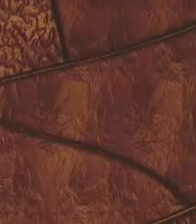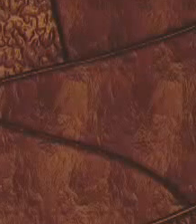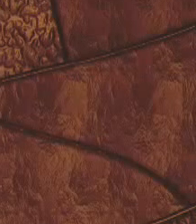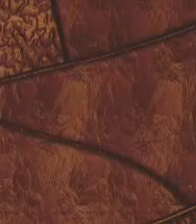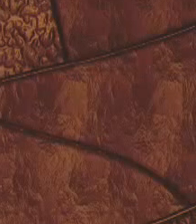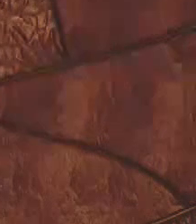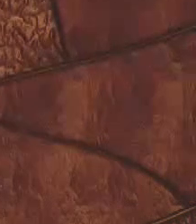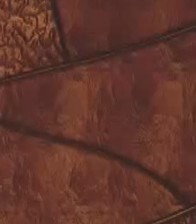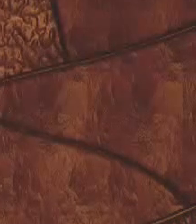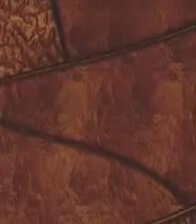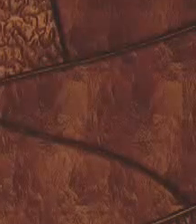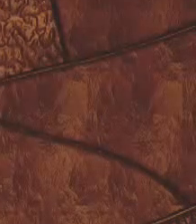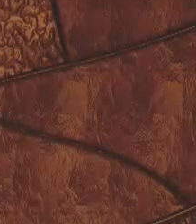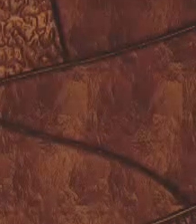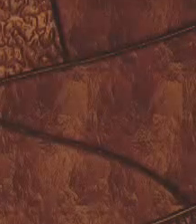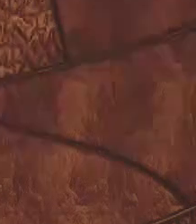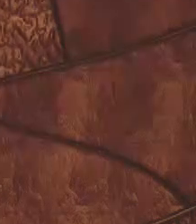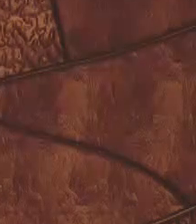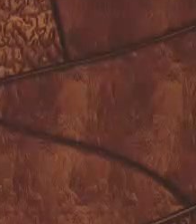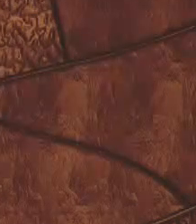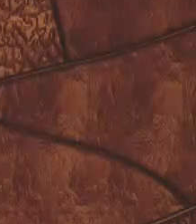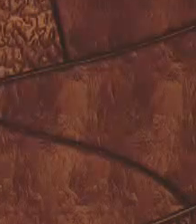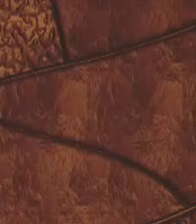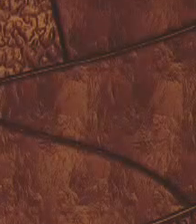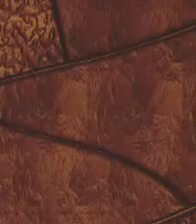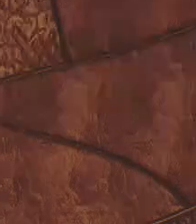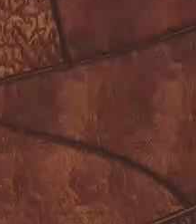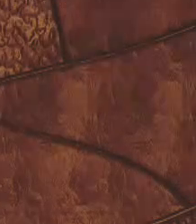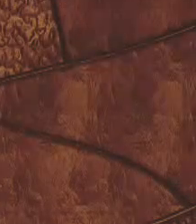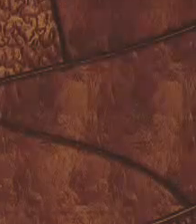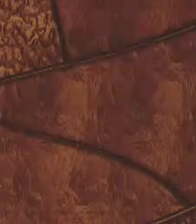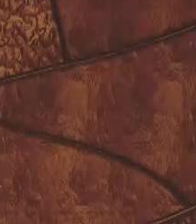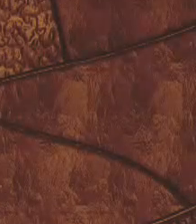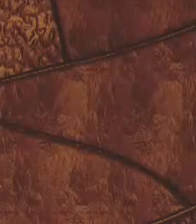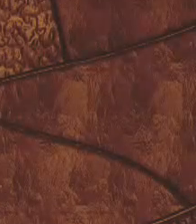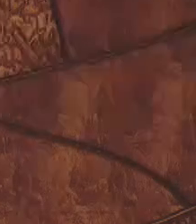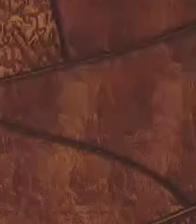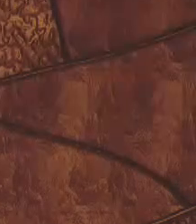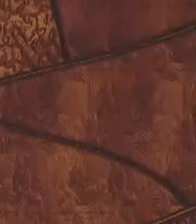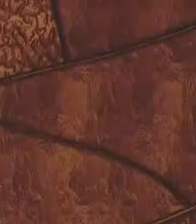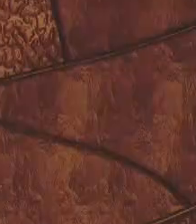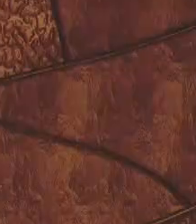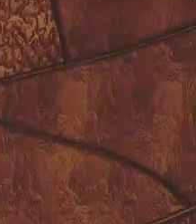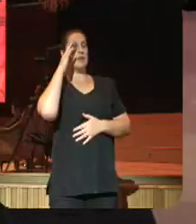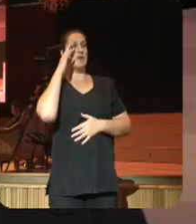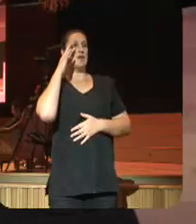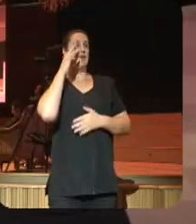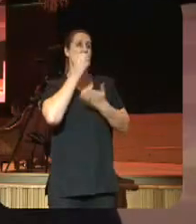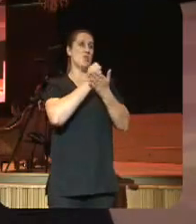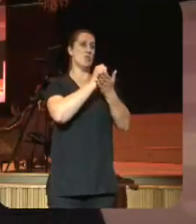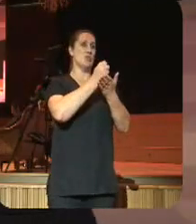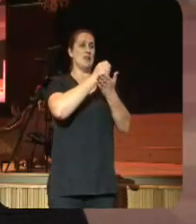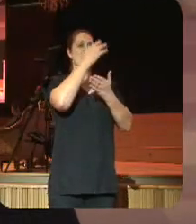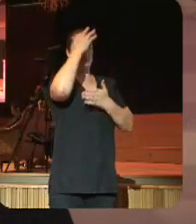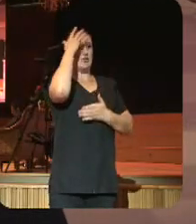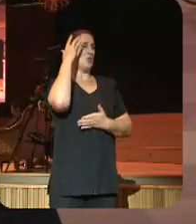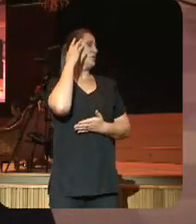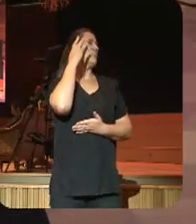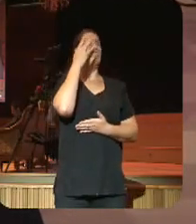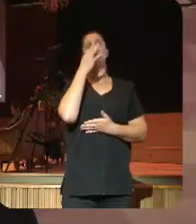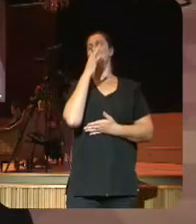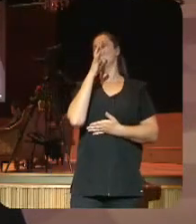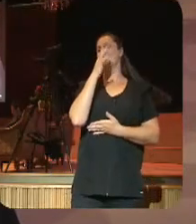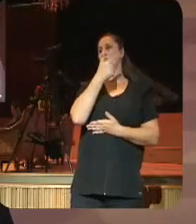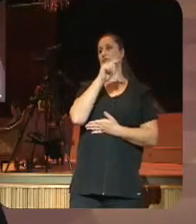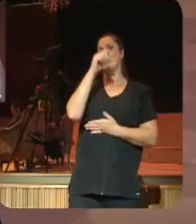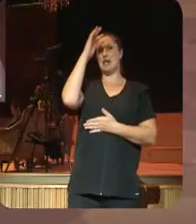do espaço, o espírito que agora controla os que desobedecem a Deus. Então deixa eu voltar aqui para a